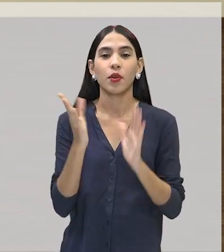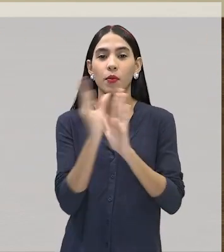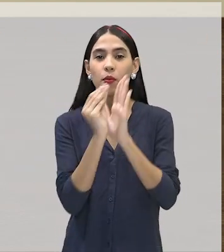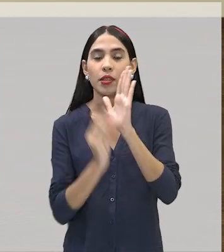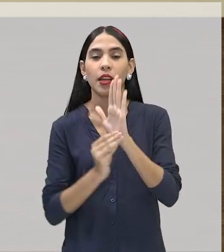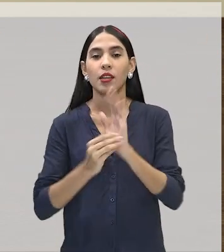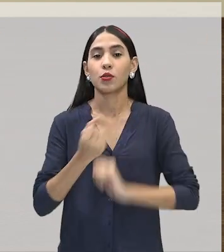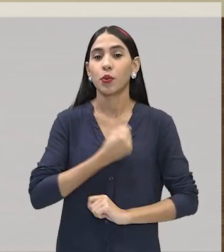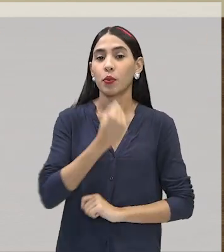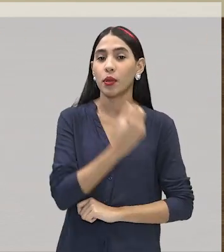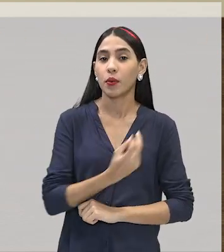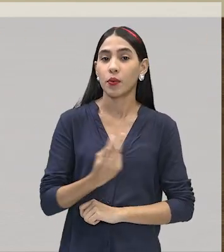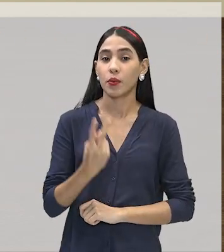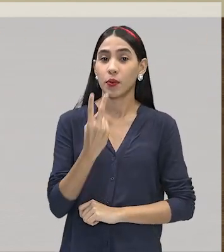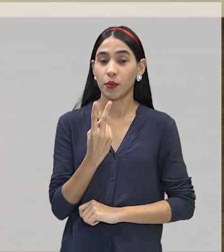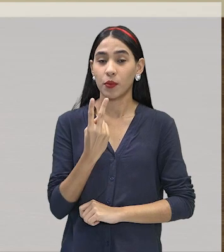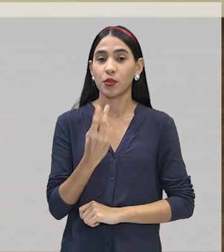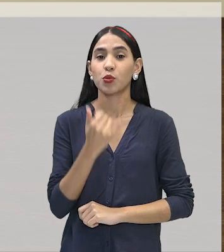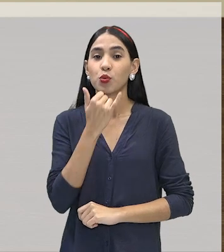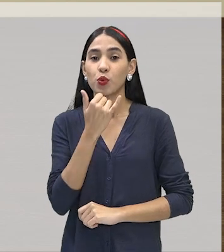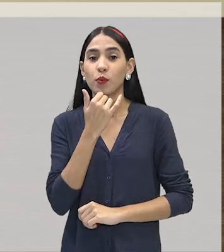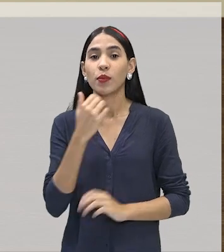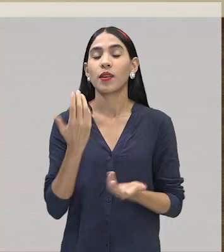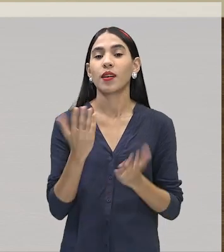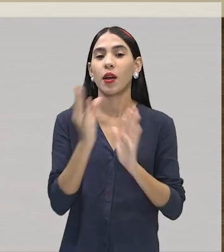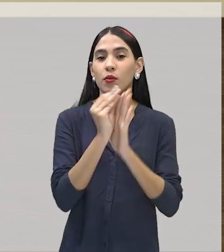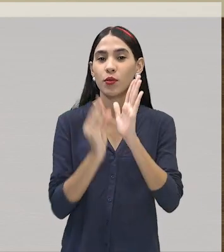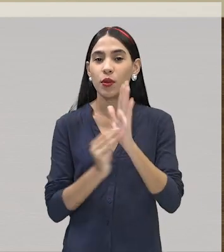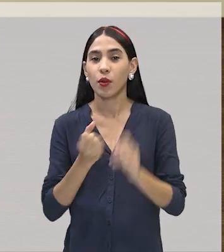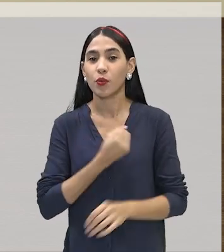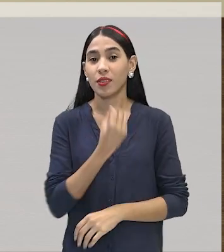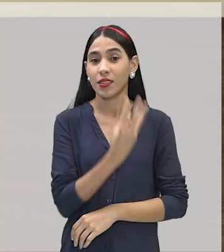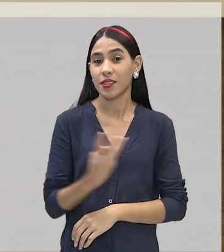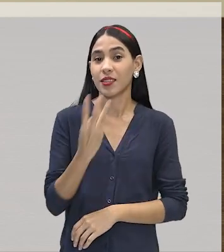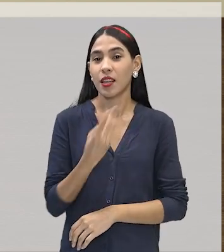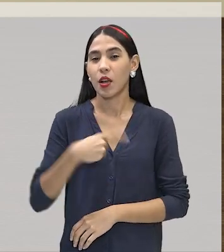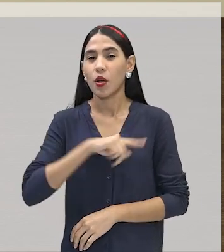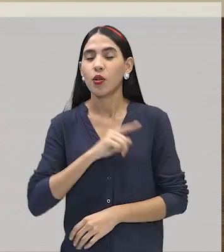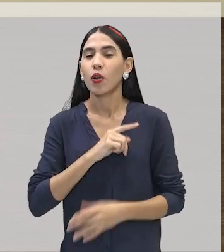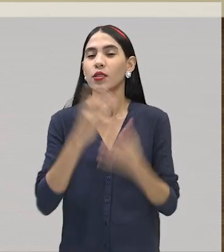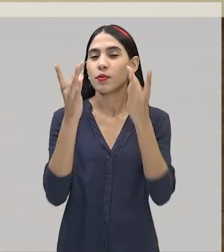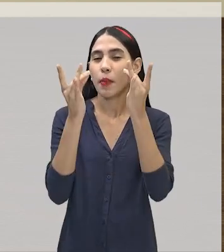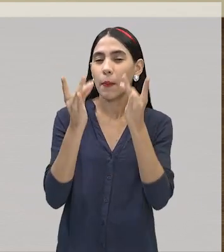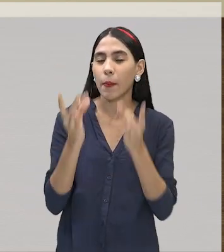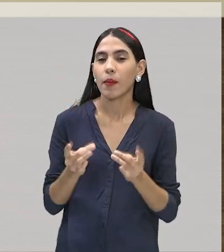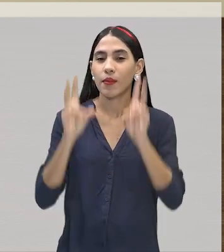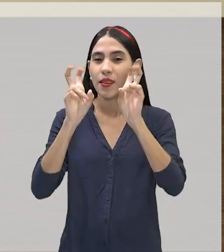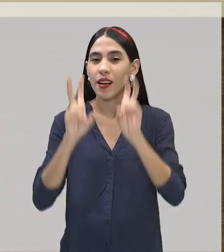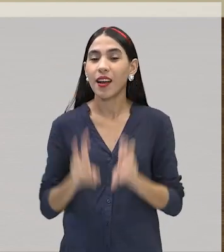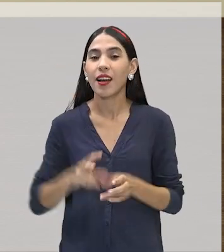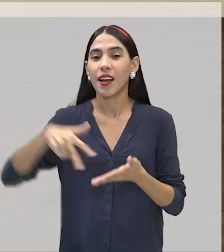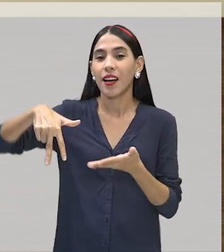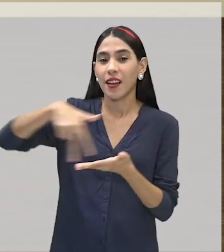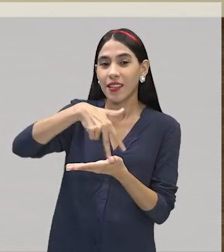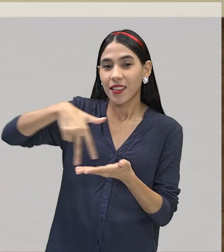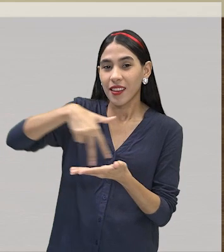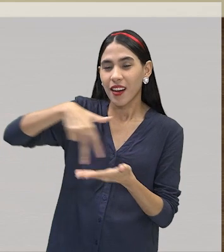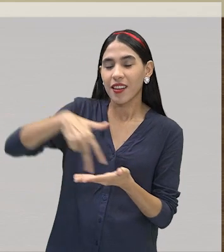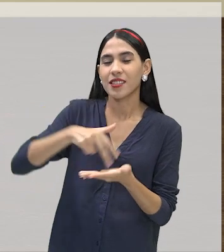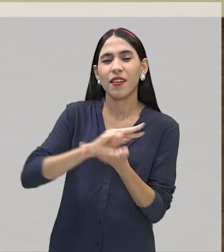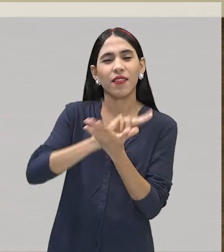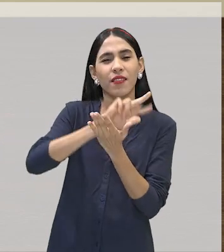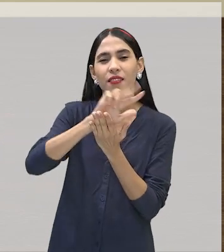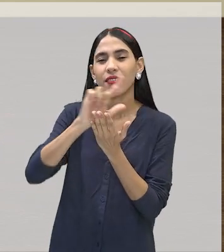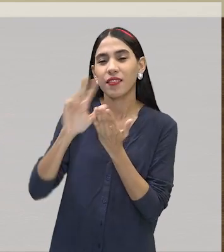2, unidade 3, me desculpem, nós falamos especificamente da dança e nós falamos